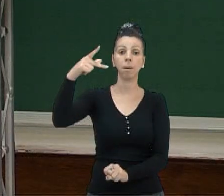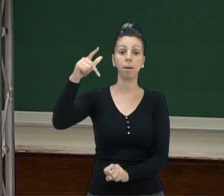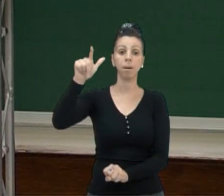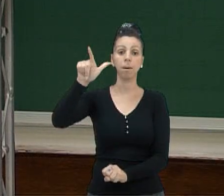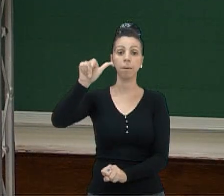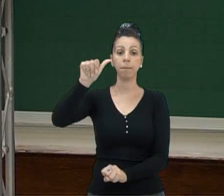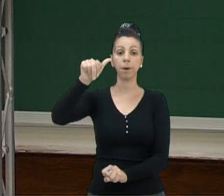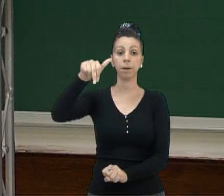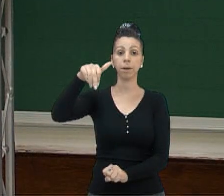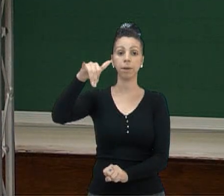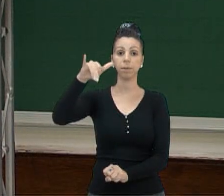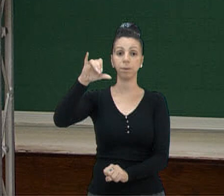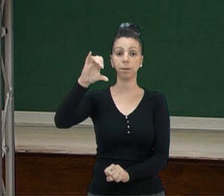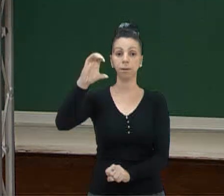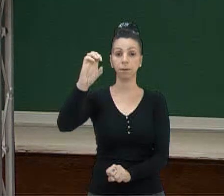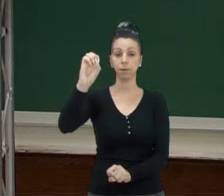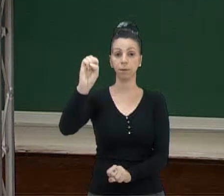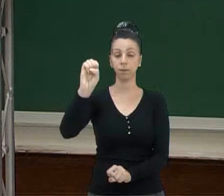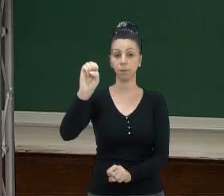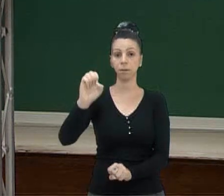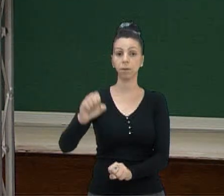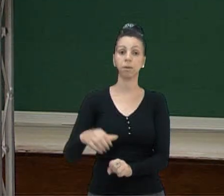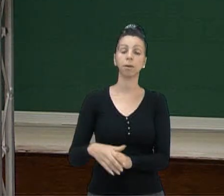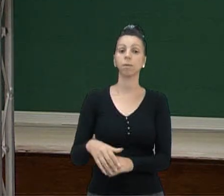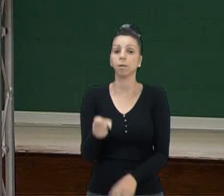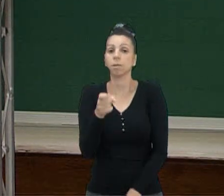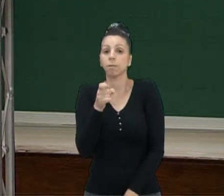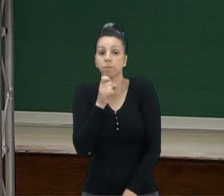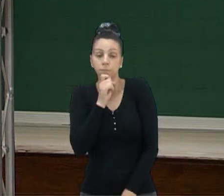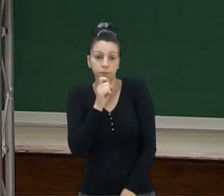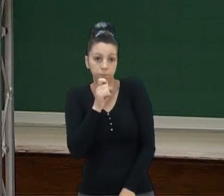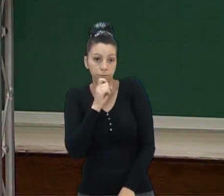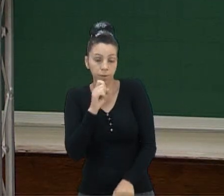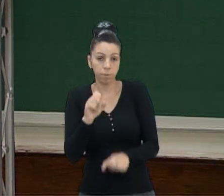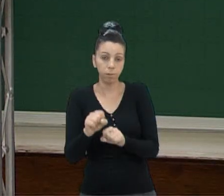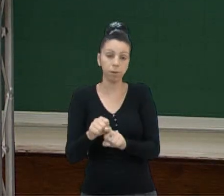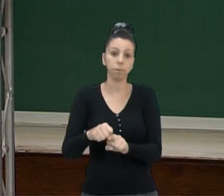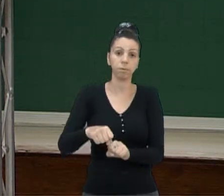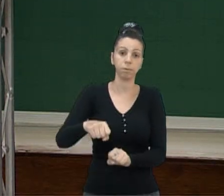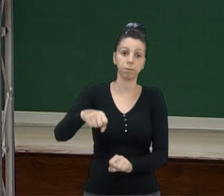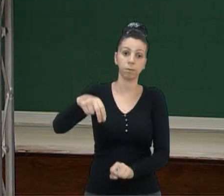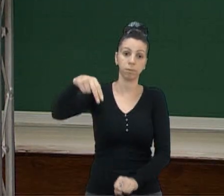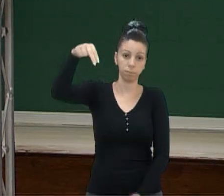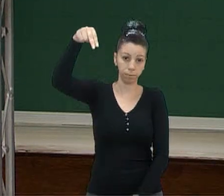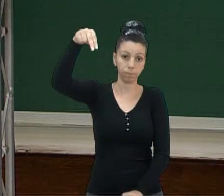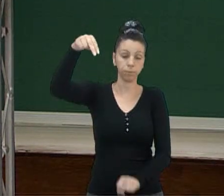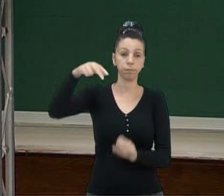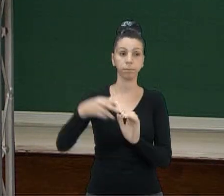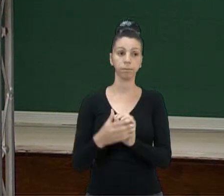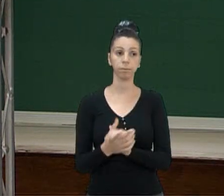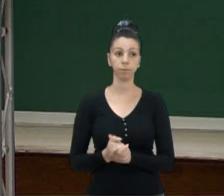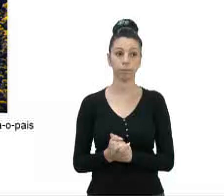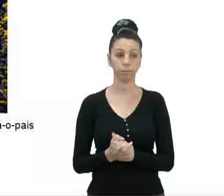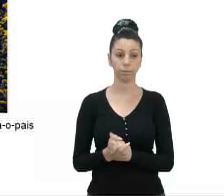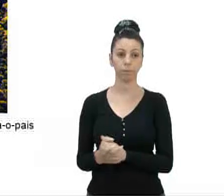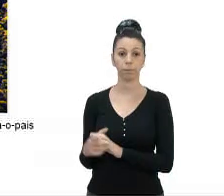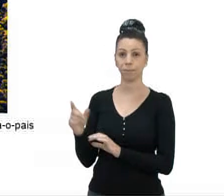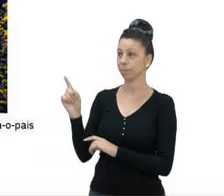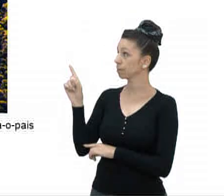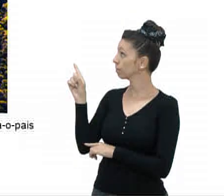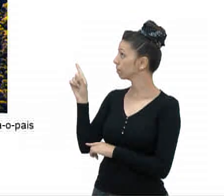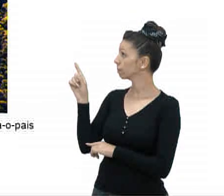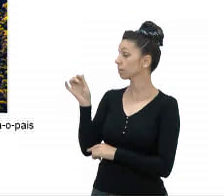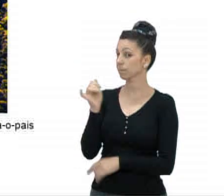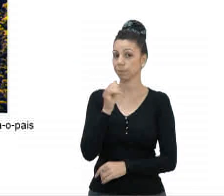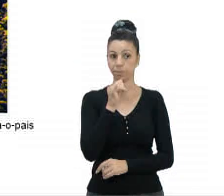ter ali características bem específicas de climas frios de montanha e de vegetação de altitude. E ali um